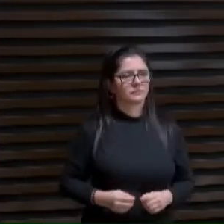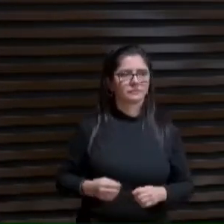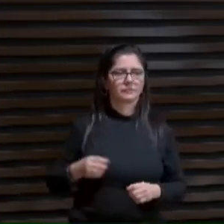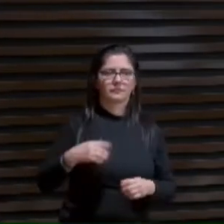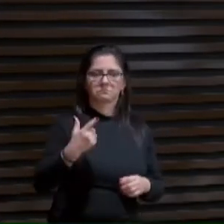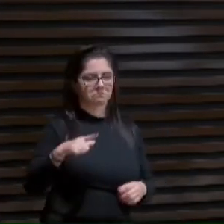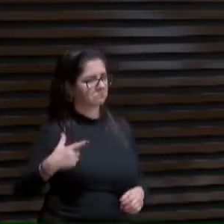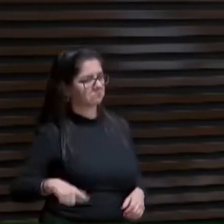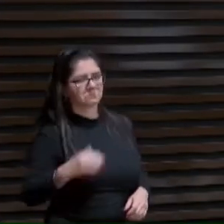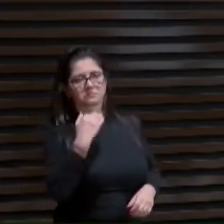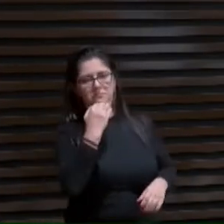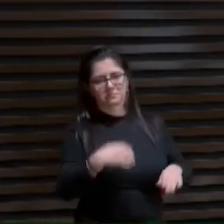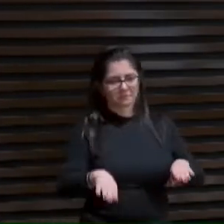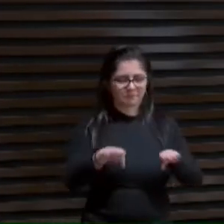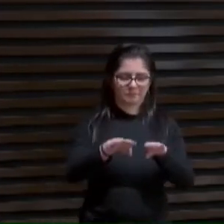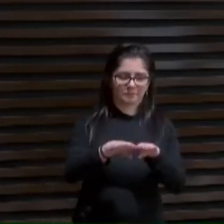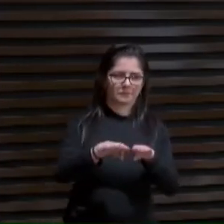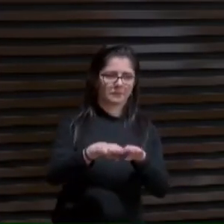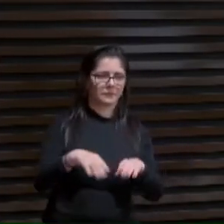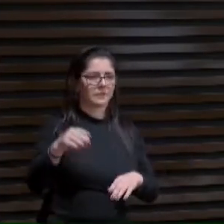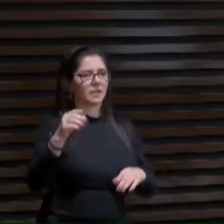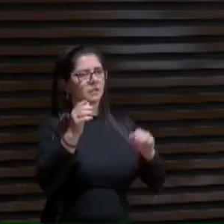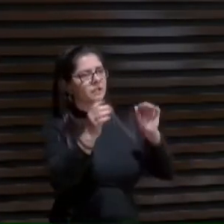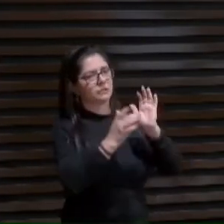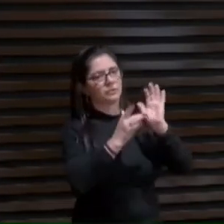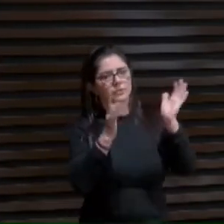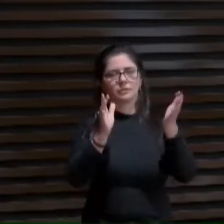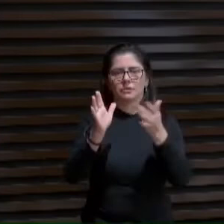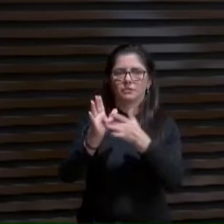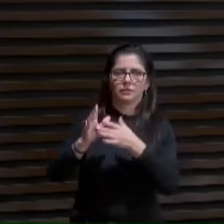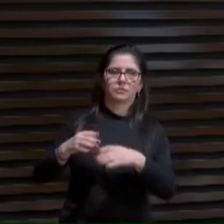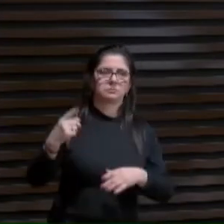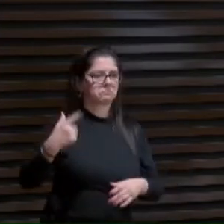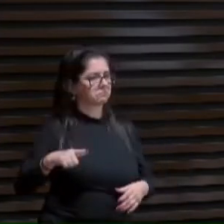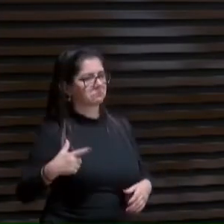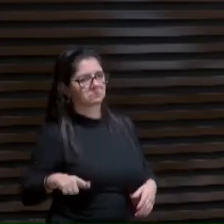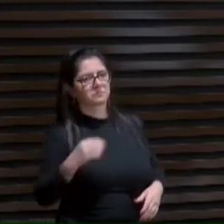Não há outro igual ao Senhor.